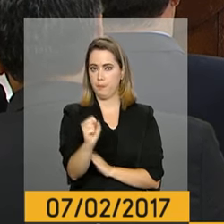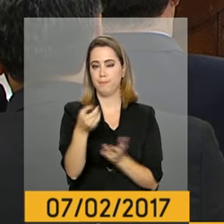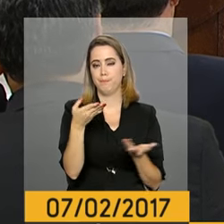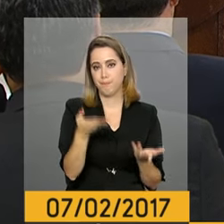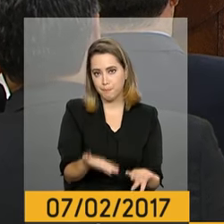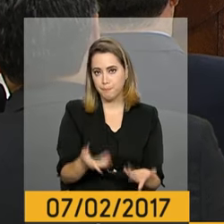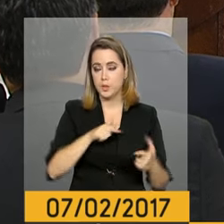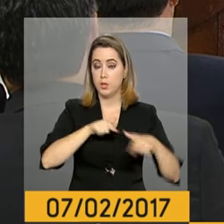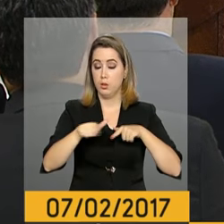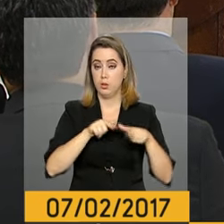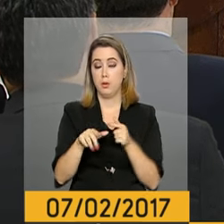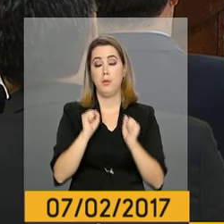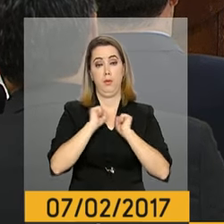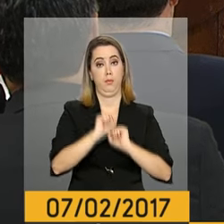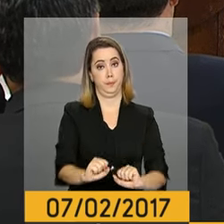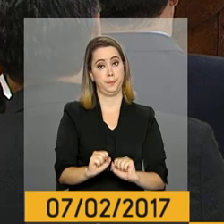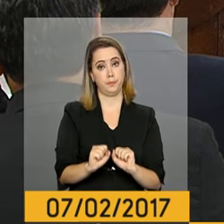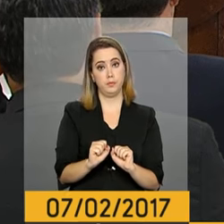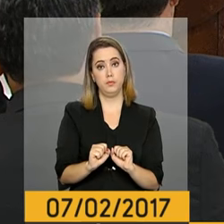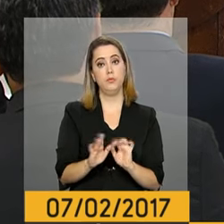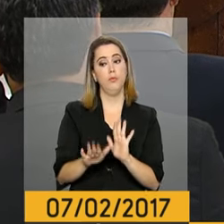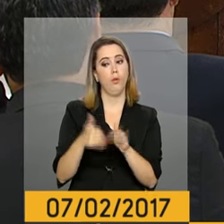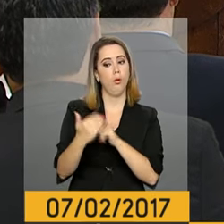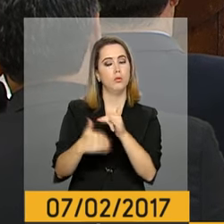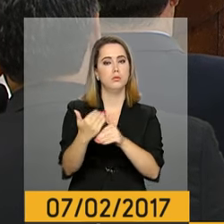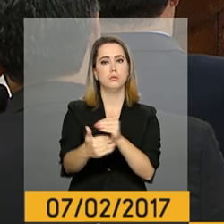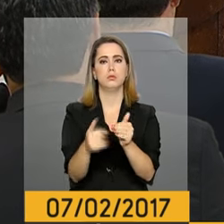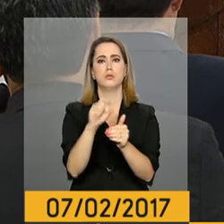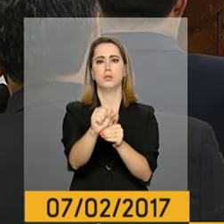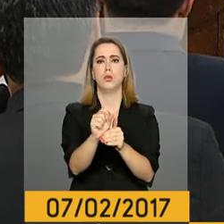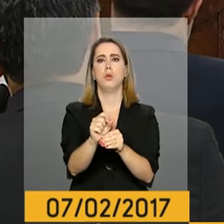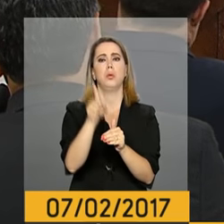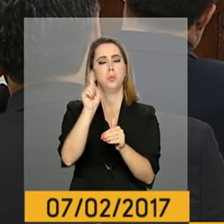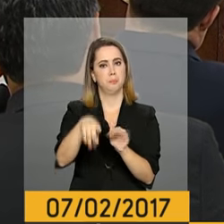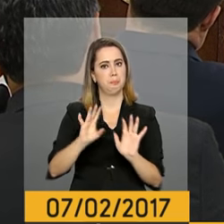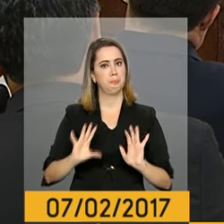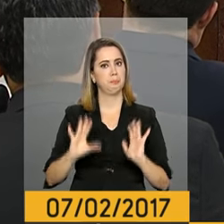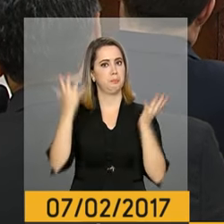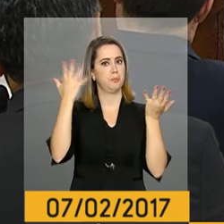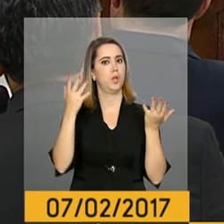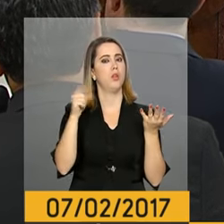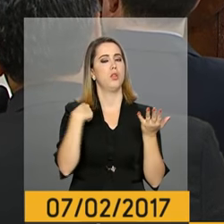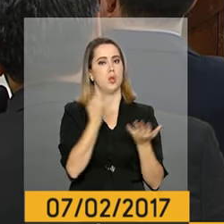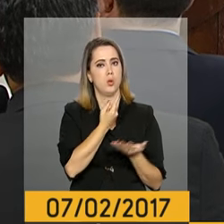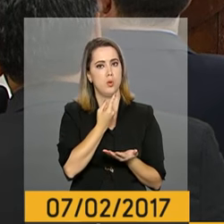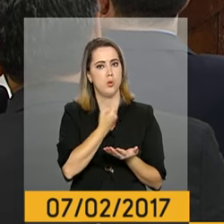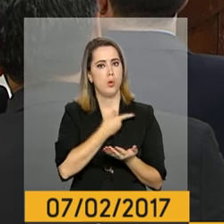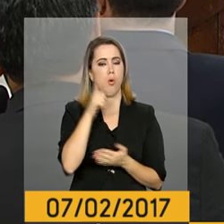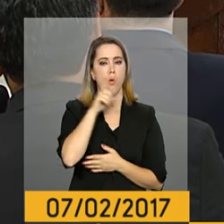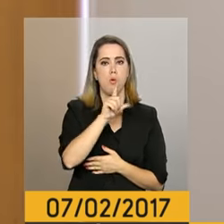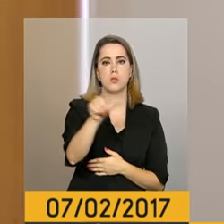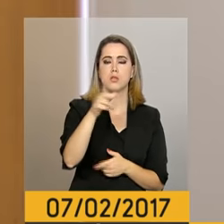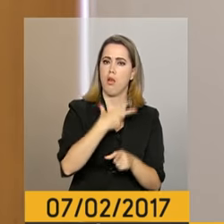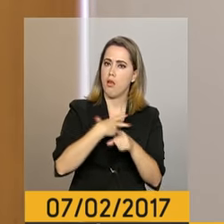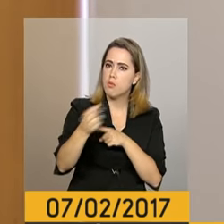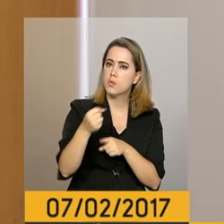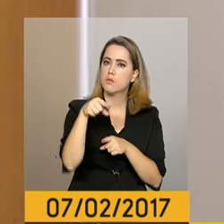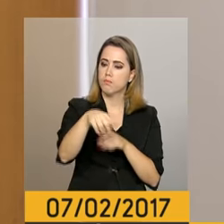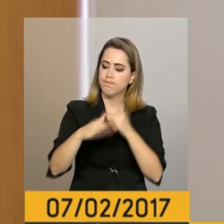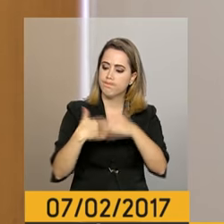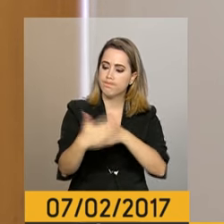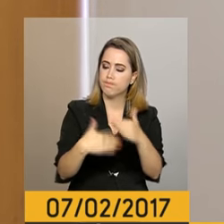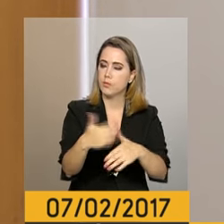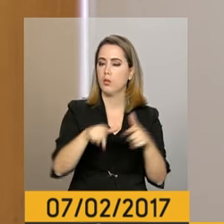natureza que estão nos permitindo levar com relativo sucesso o governo adiante. Mas este